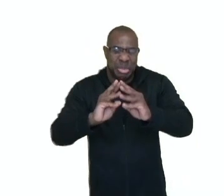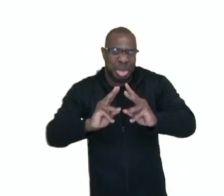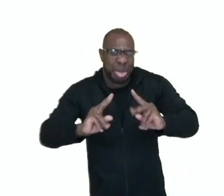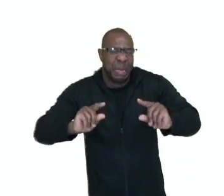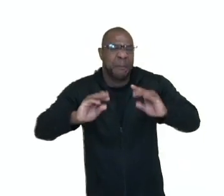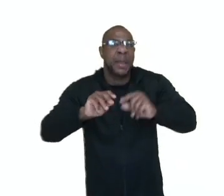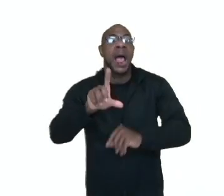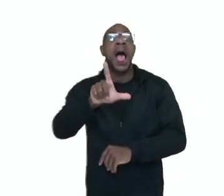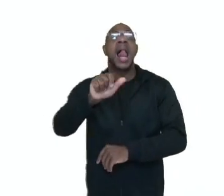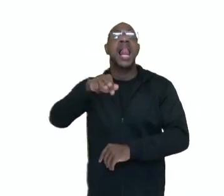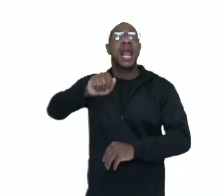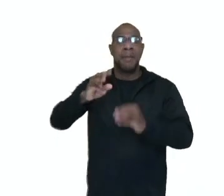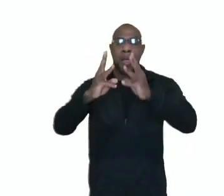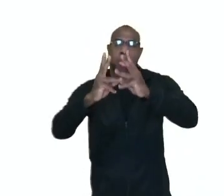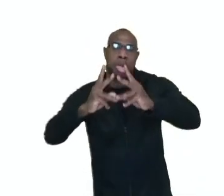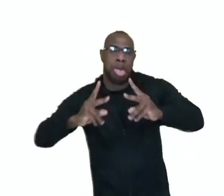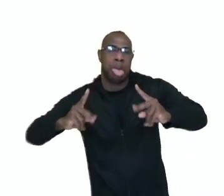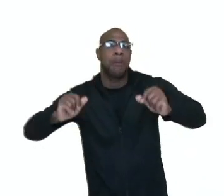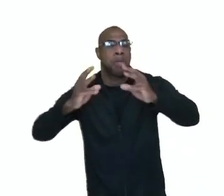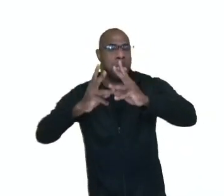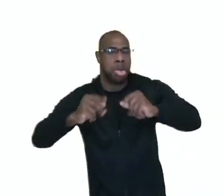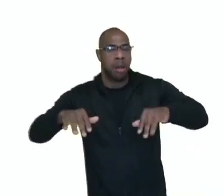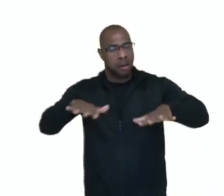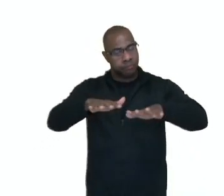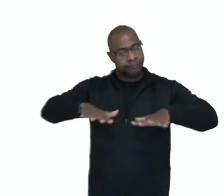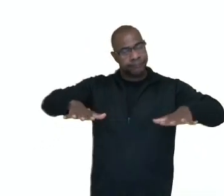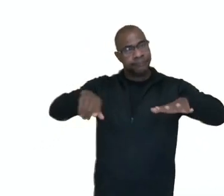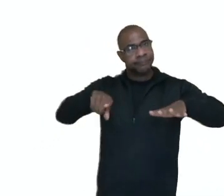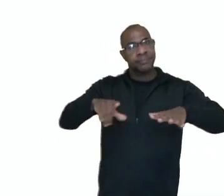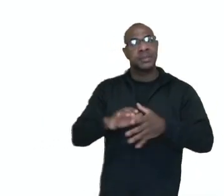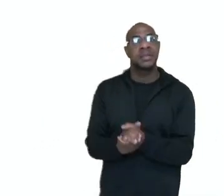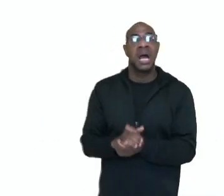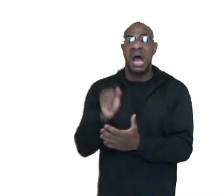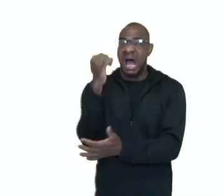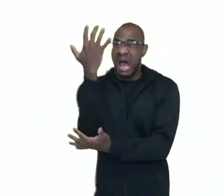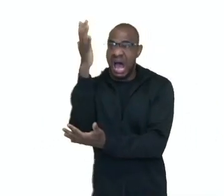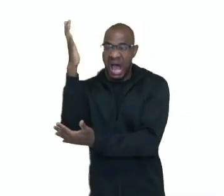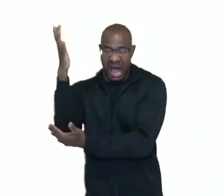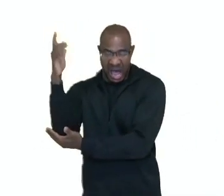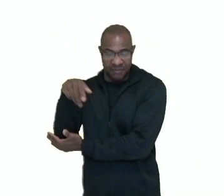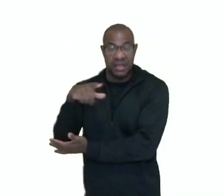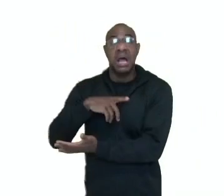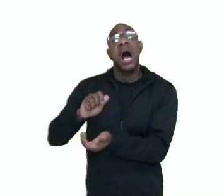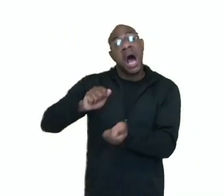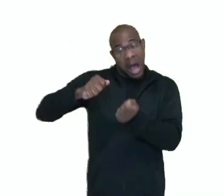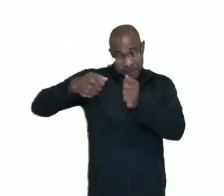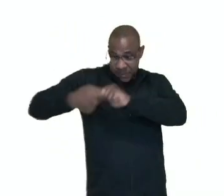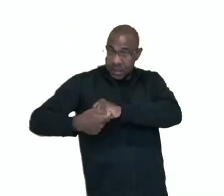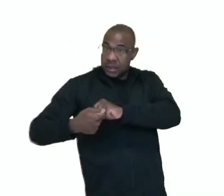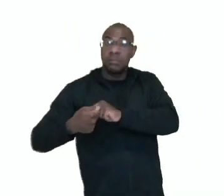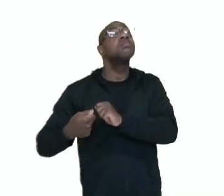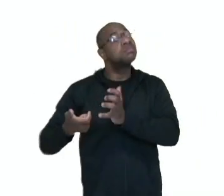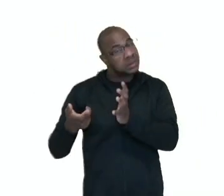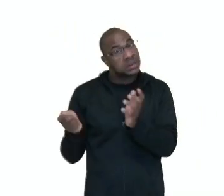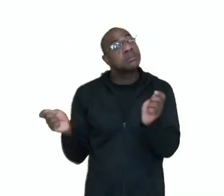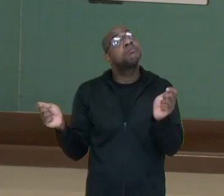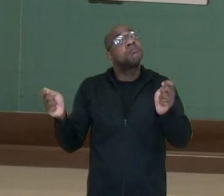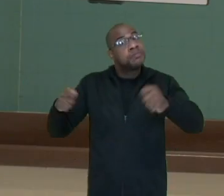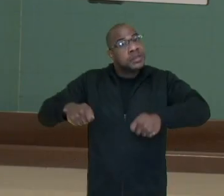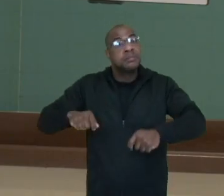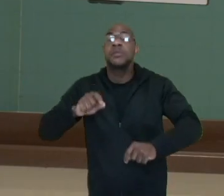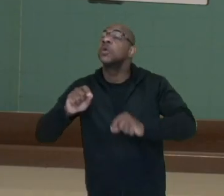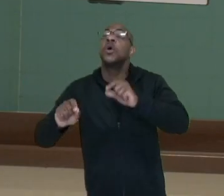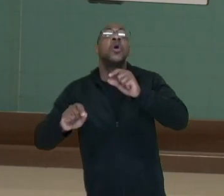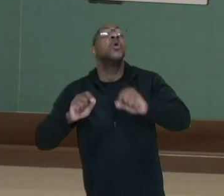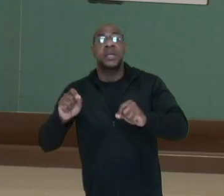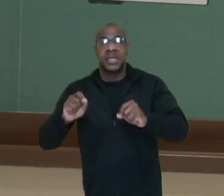muita lama. As árvores desse local possuem, então, adaptações que permitem elas se fixar no